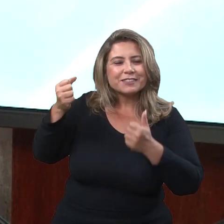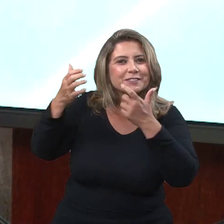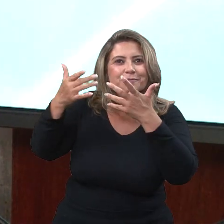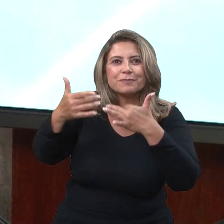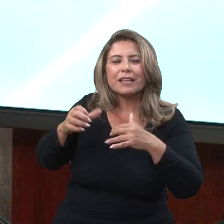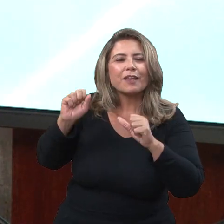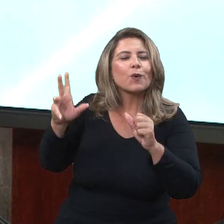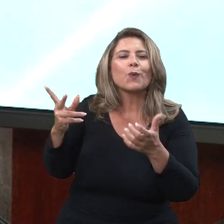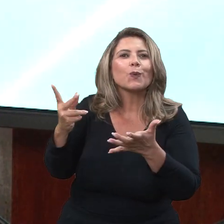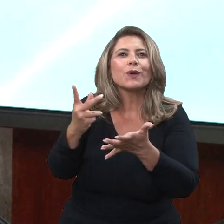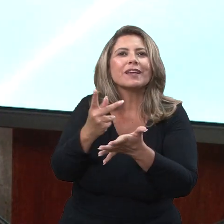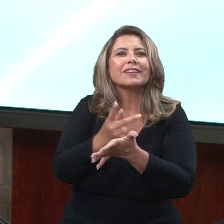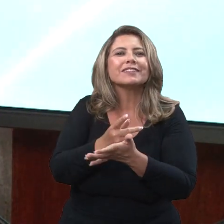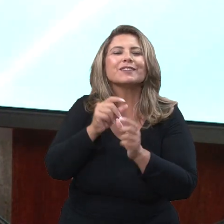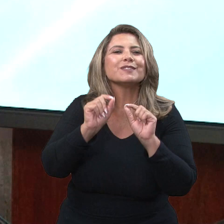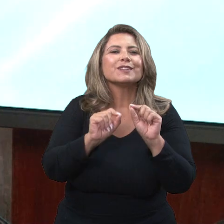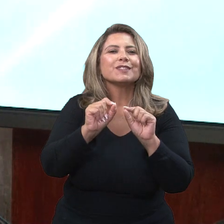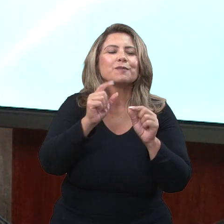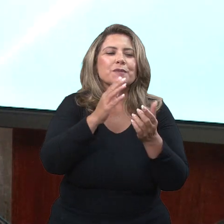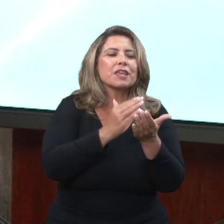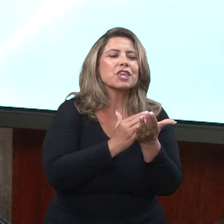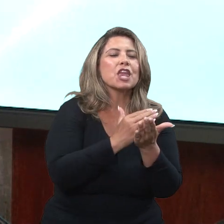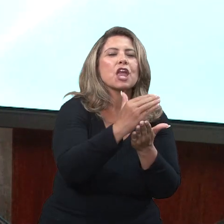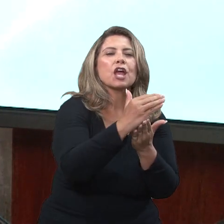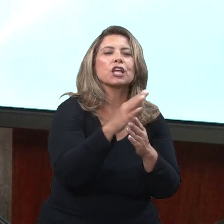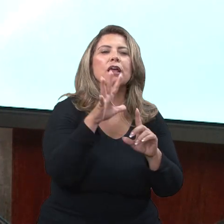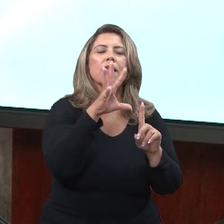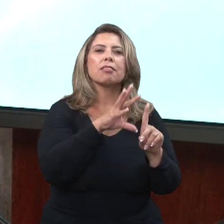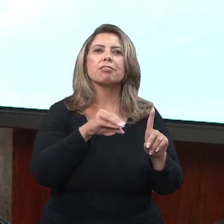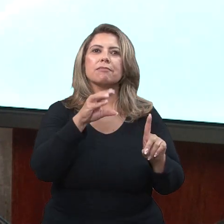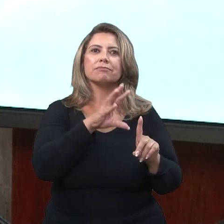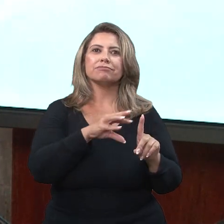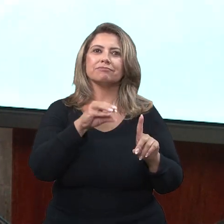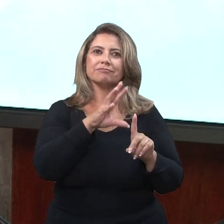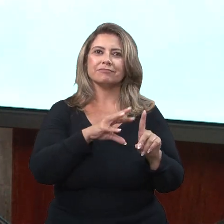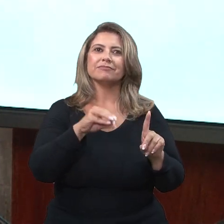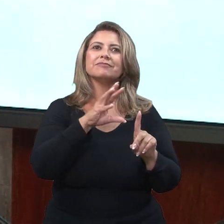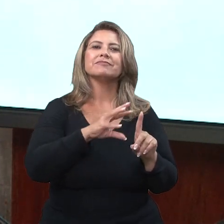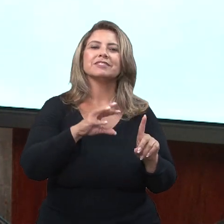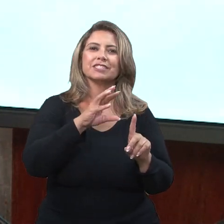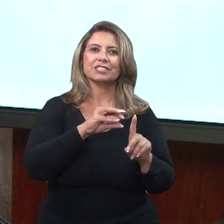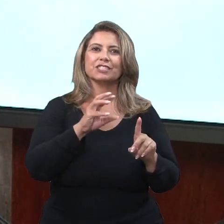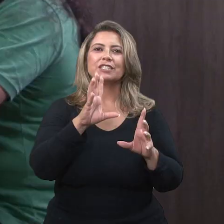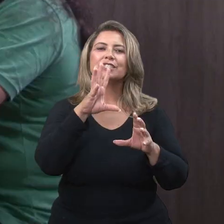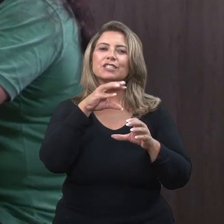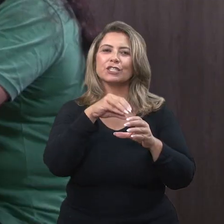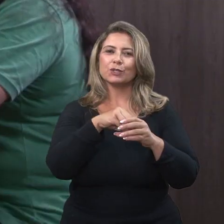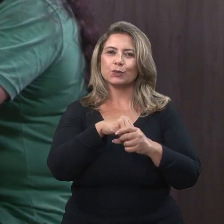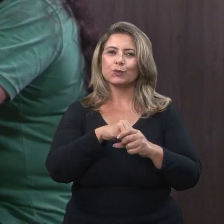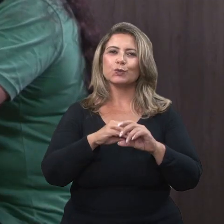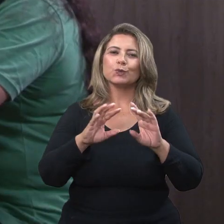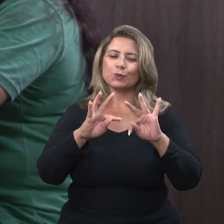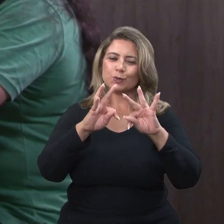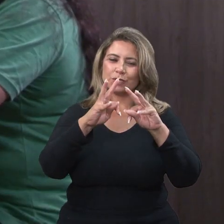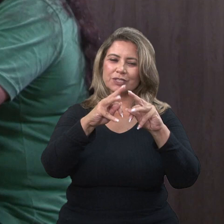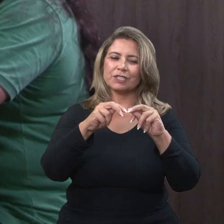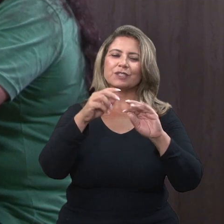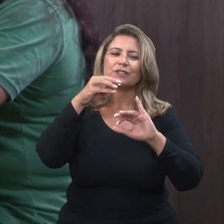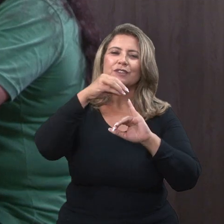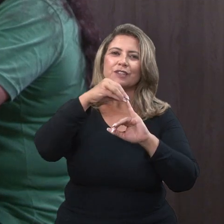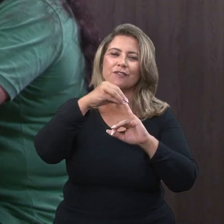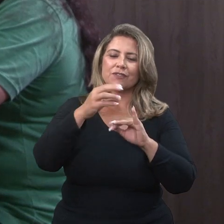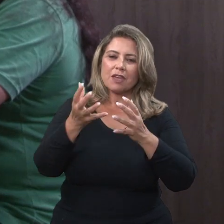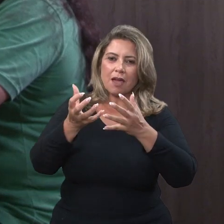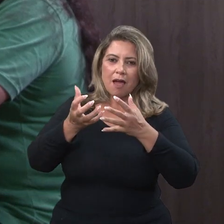que acontece com quem comete assédio? Porque tem todos esses canais dentro do IFB, de acolhimento,